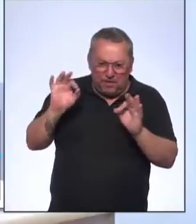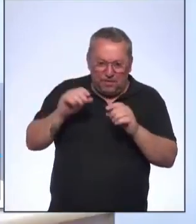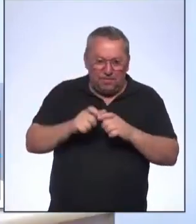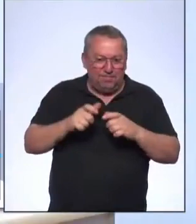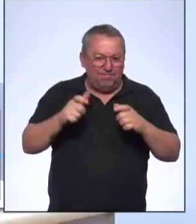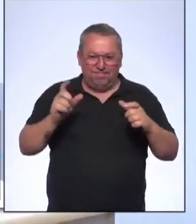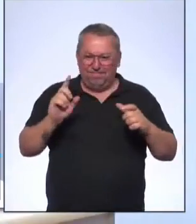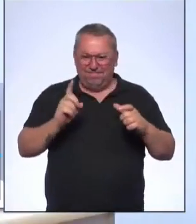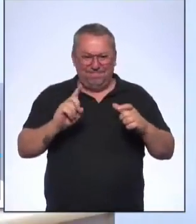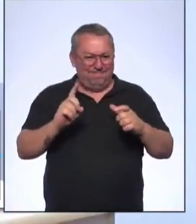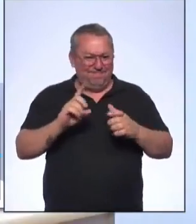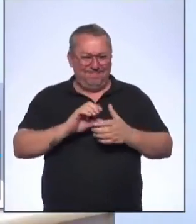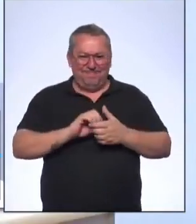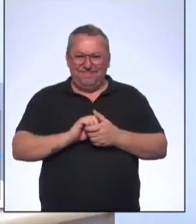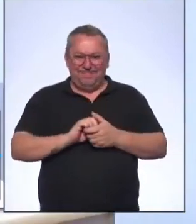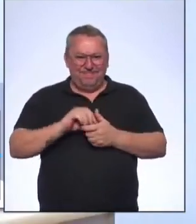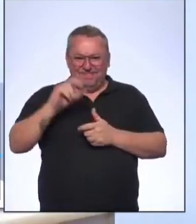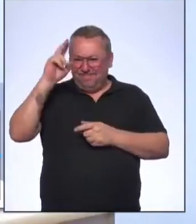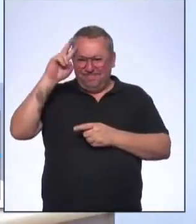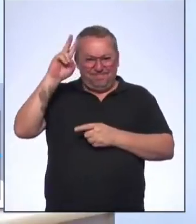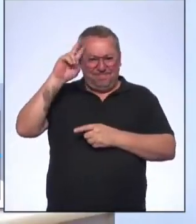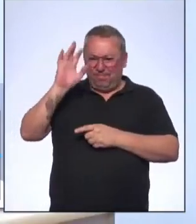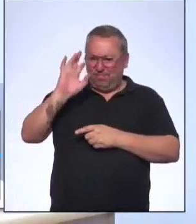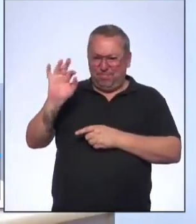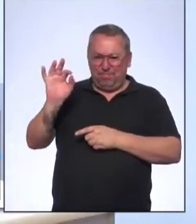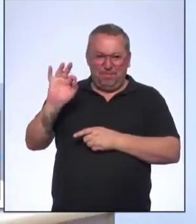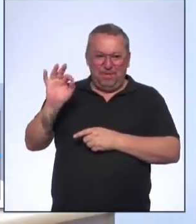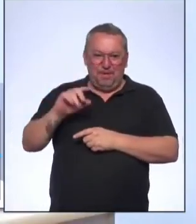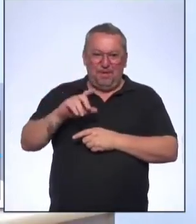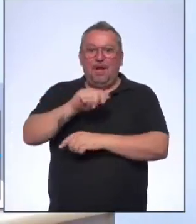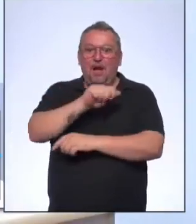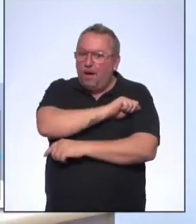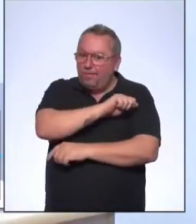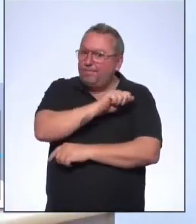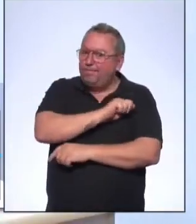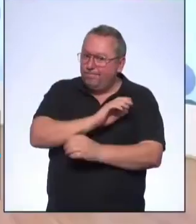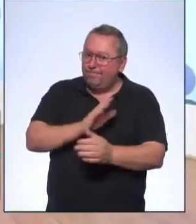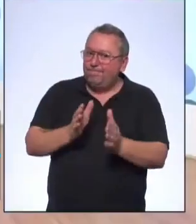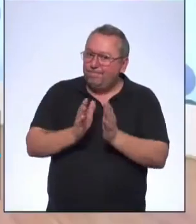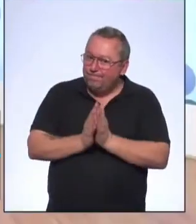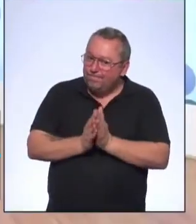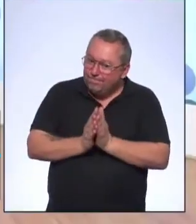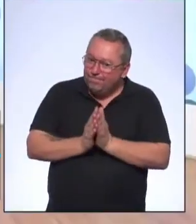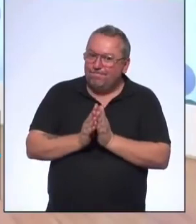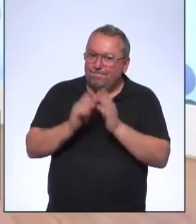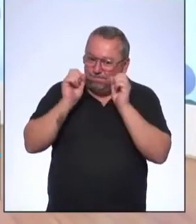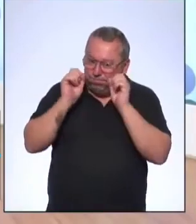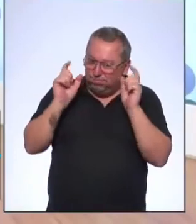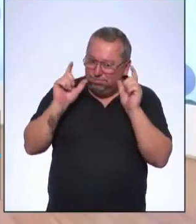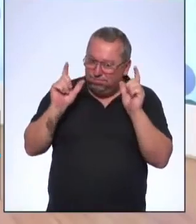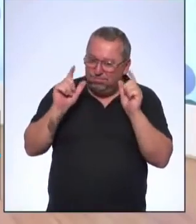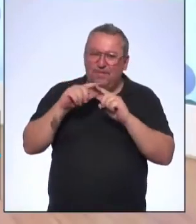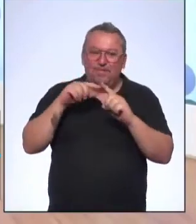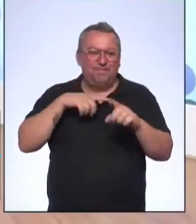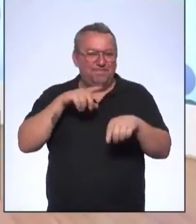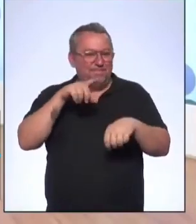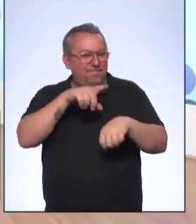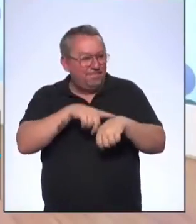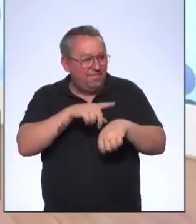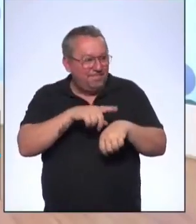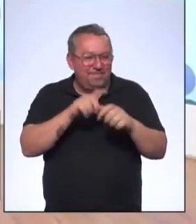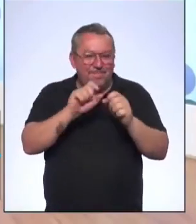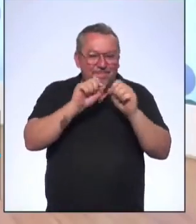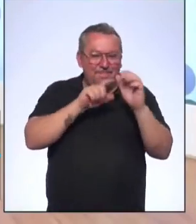maioria não. Não lembro. Alunos, tem que lembrar. E olha que vocês tiveram um tempinho aí para